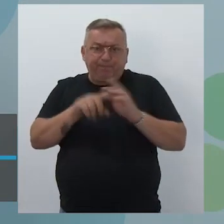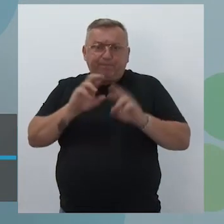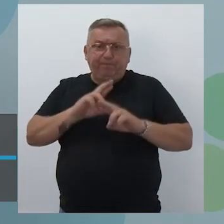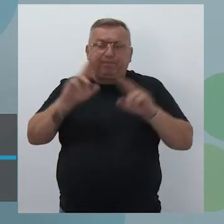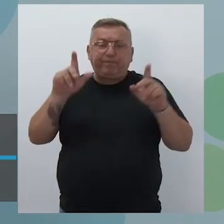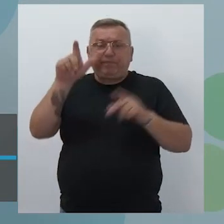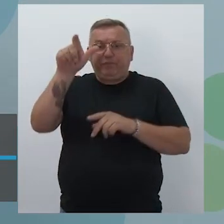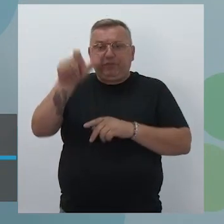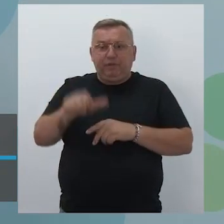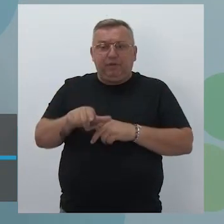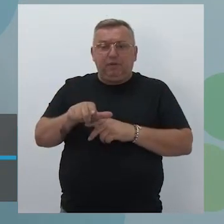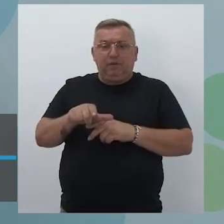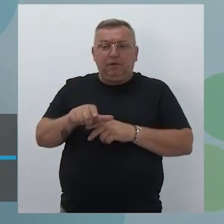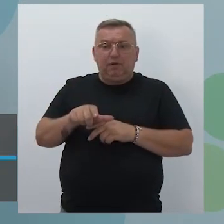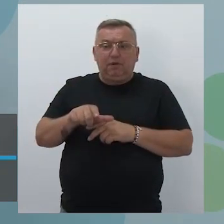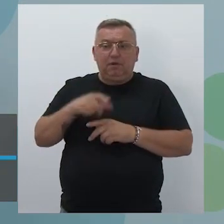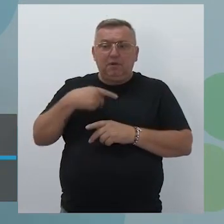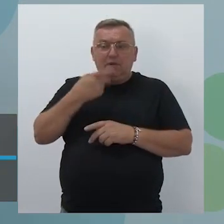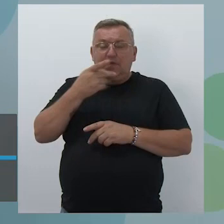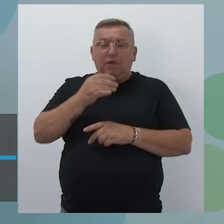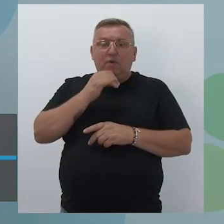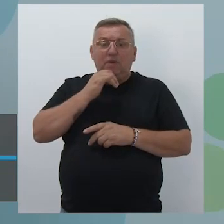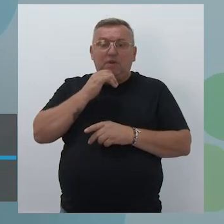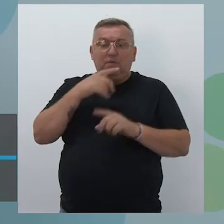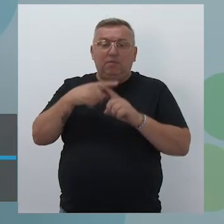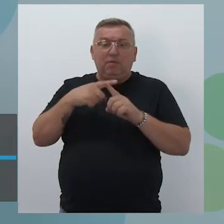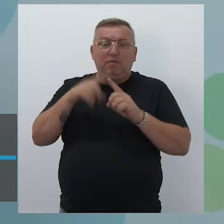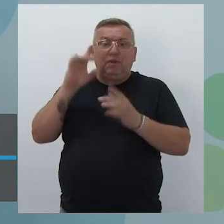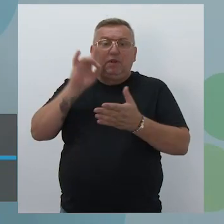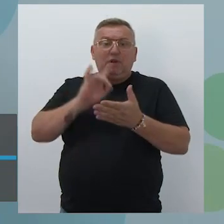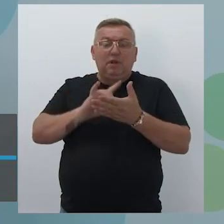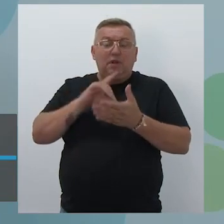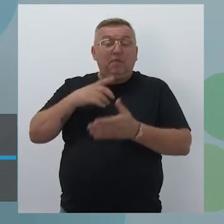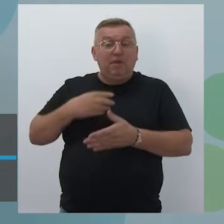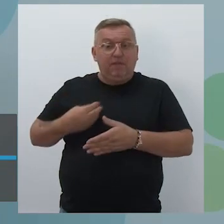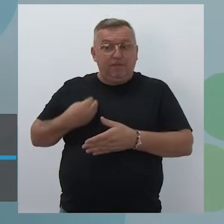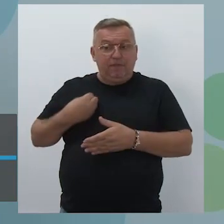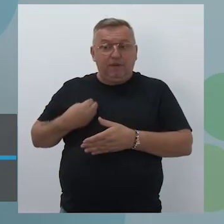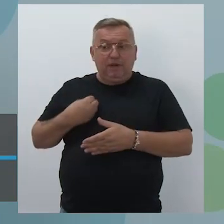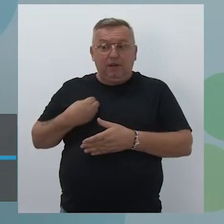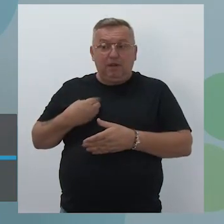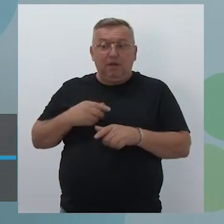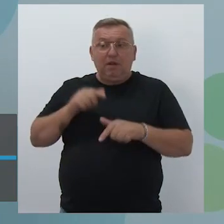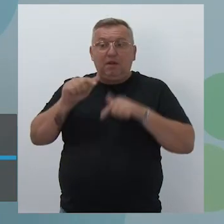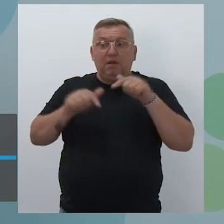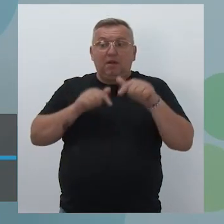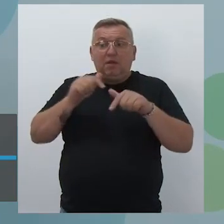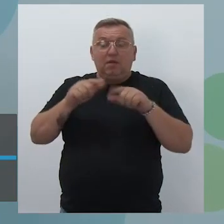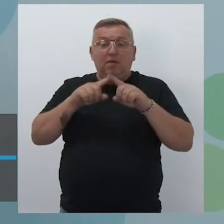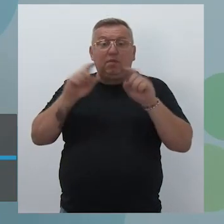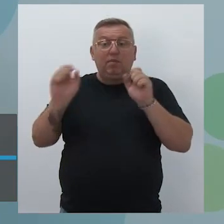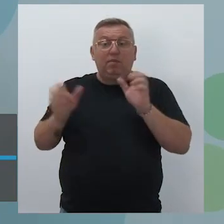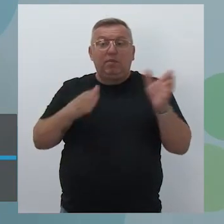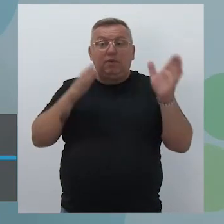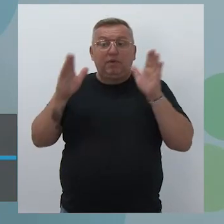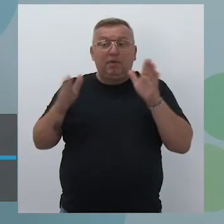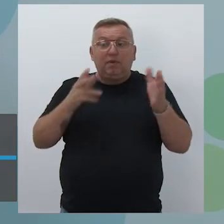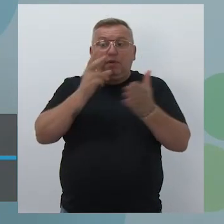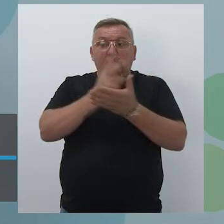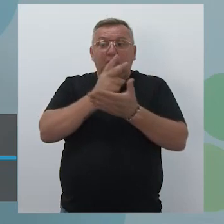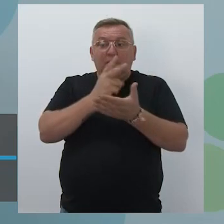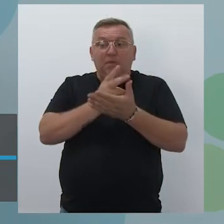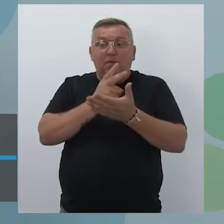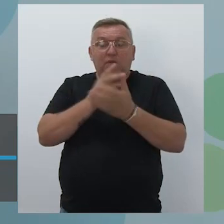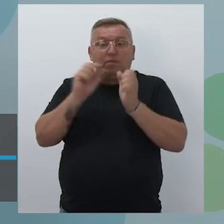que... eu gosto de dar o exemplo porque isso foi uma realidade uma vez na minha vida. Eu trabalhava numa linha de produção e era sempre a mesma